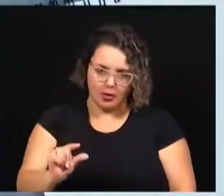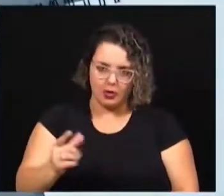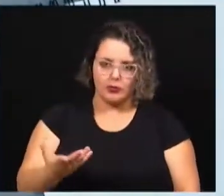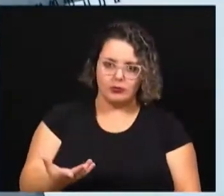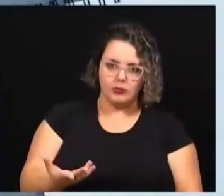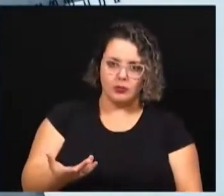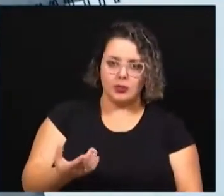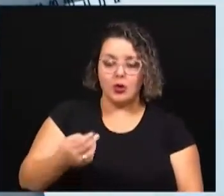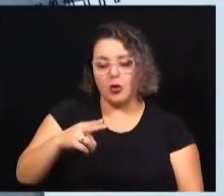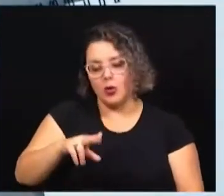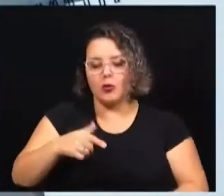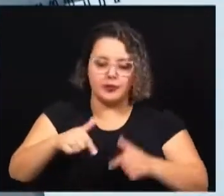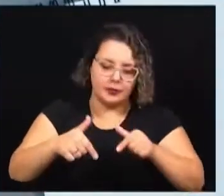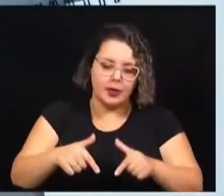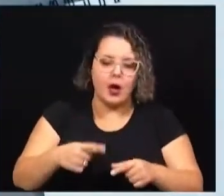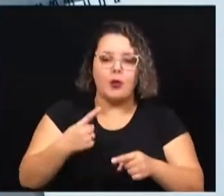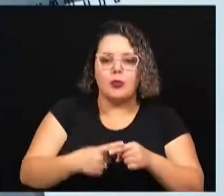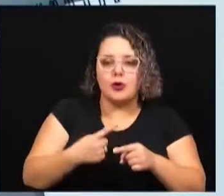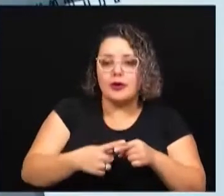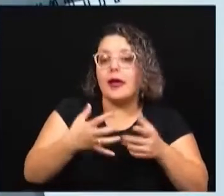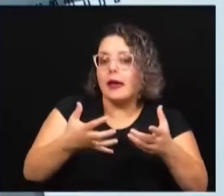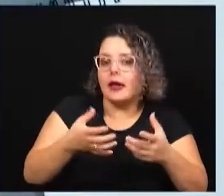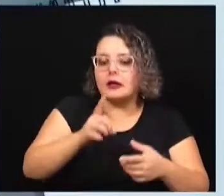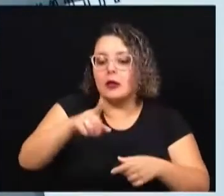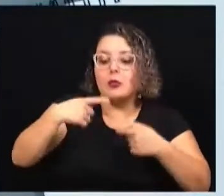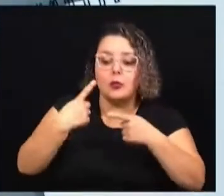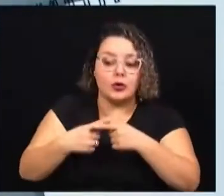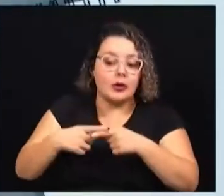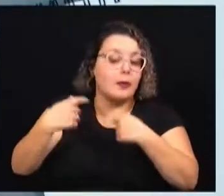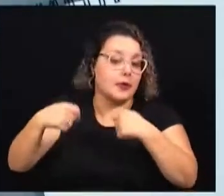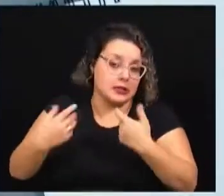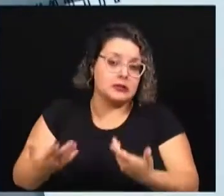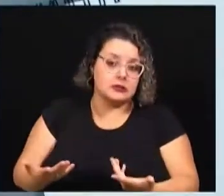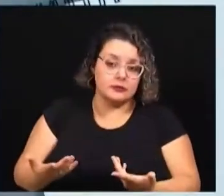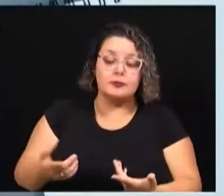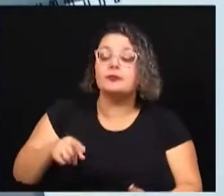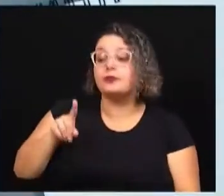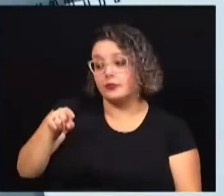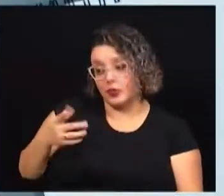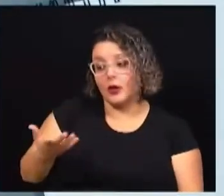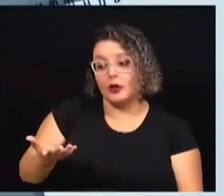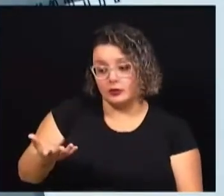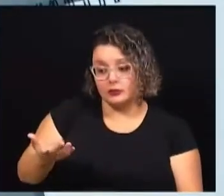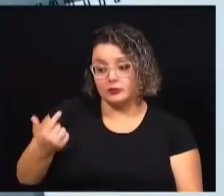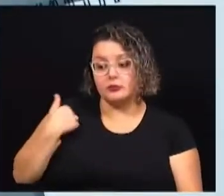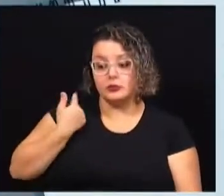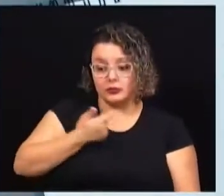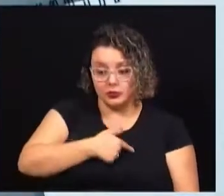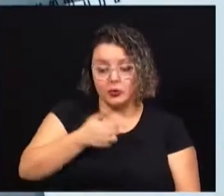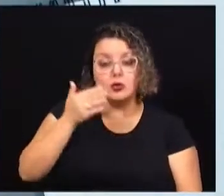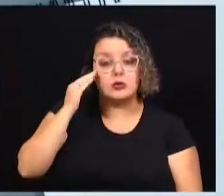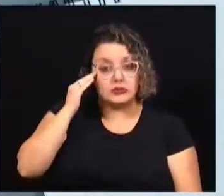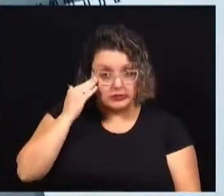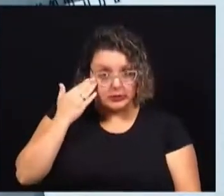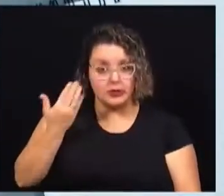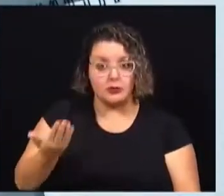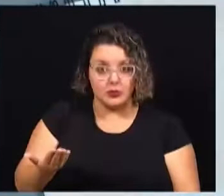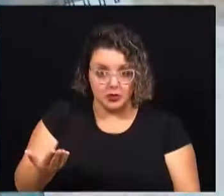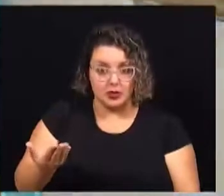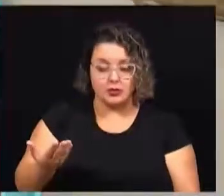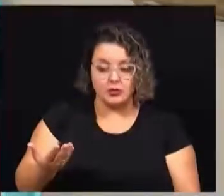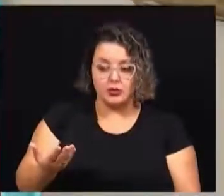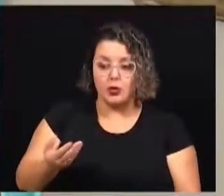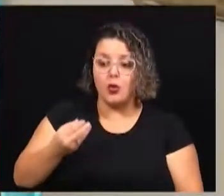Ou você trabalha porque quer e não porque você precisa, né? Então, nós entendermos, de